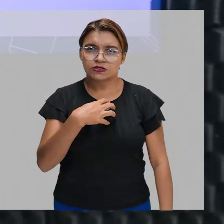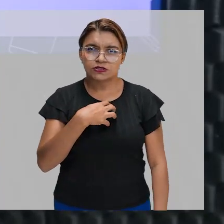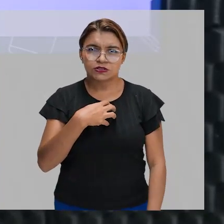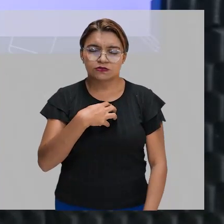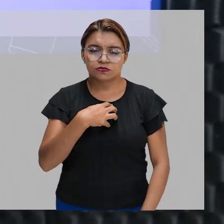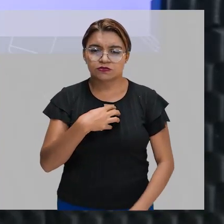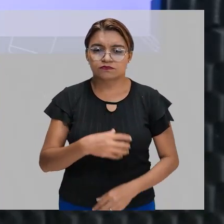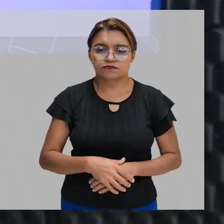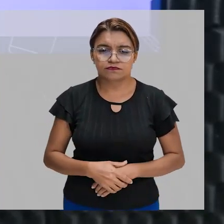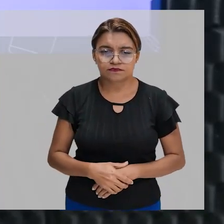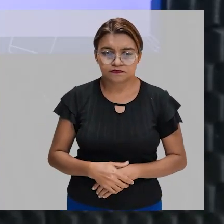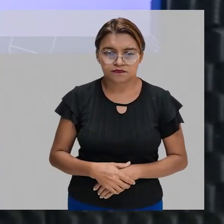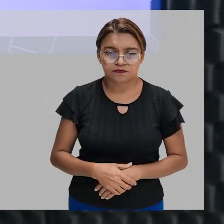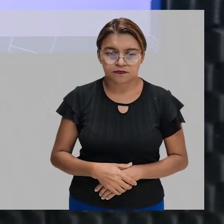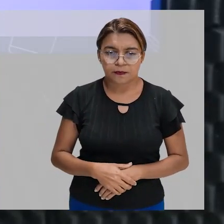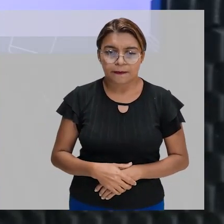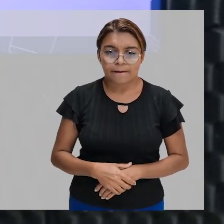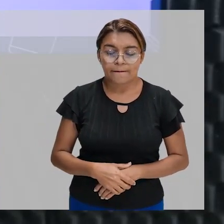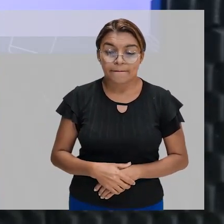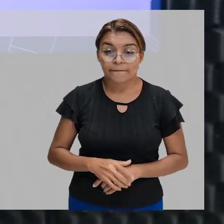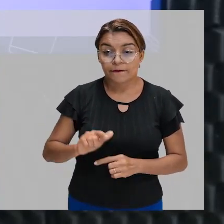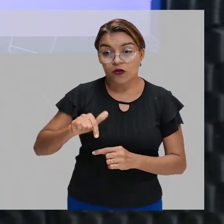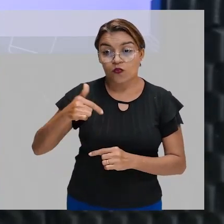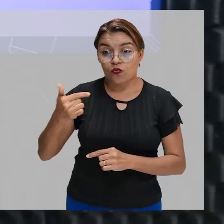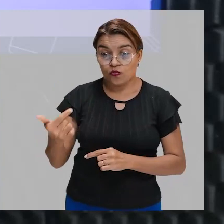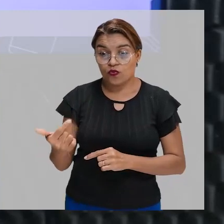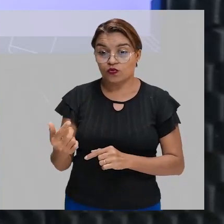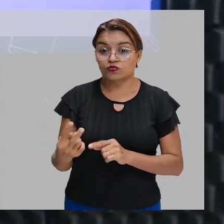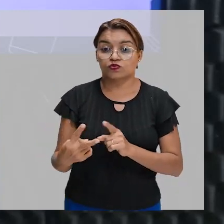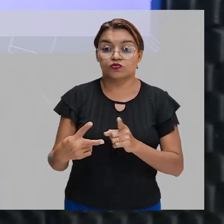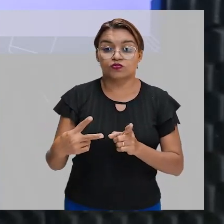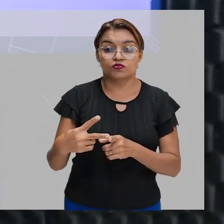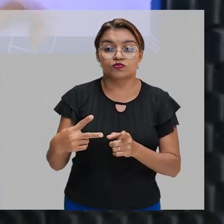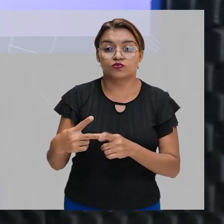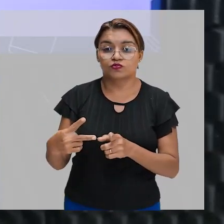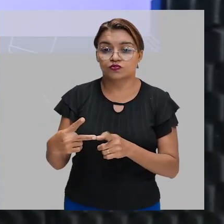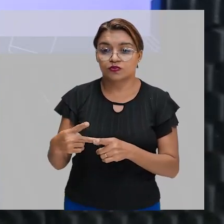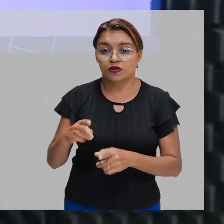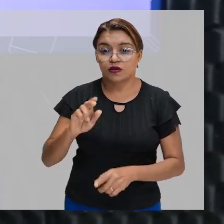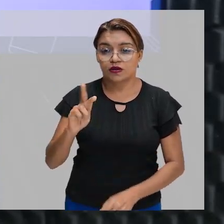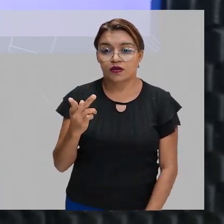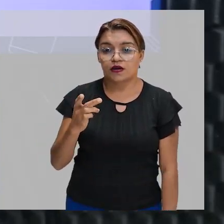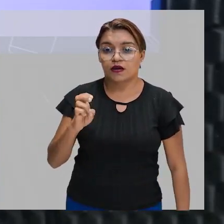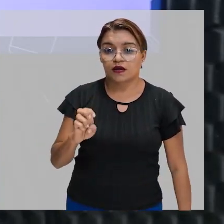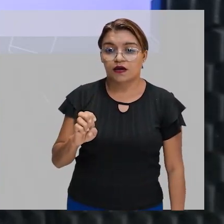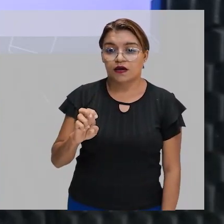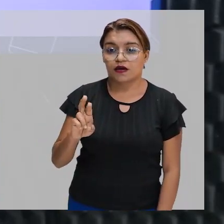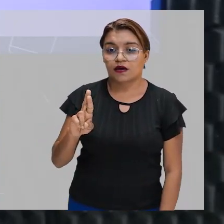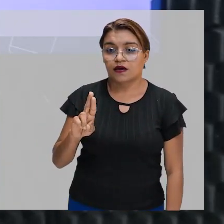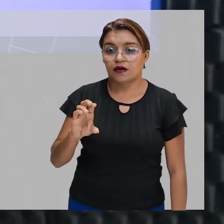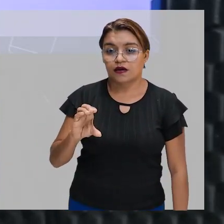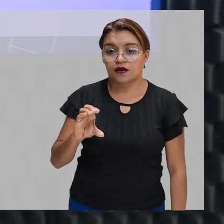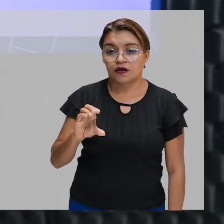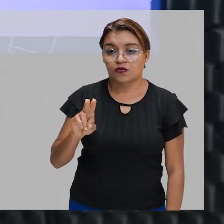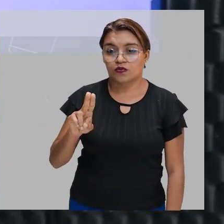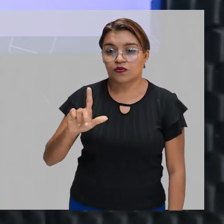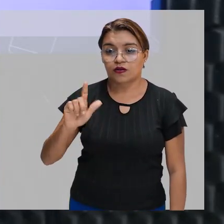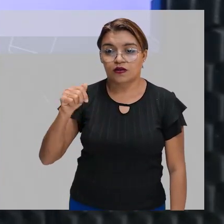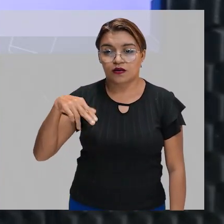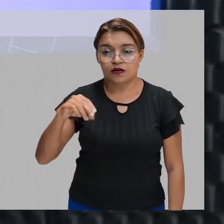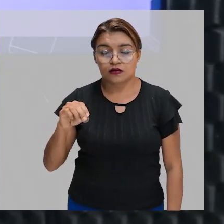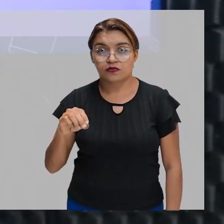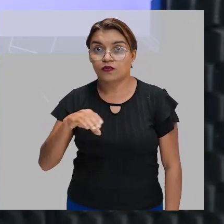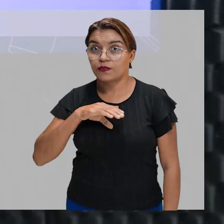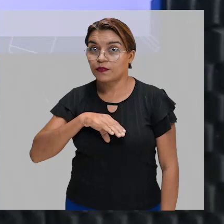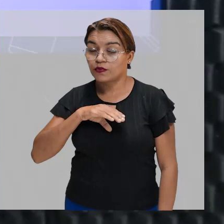Bernardim em forma de Camões O outro quem o Herculano ele é do